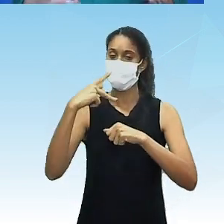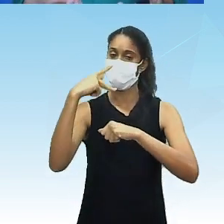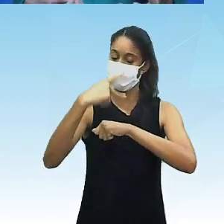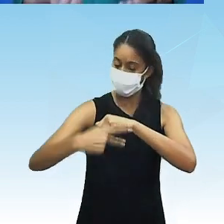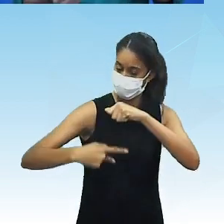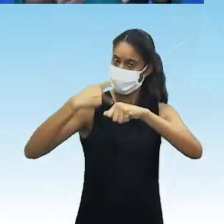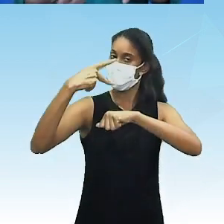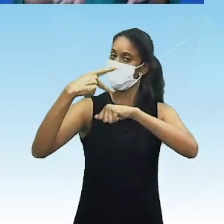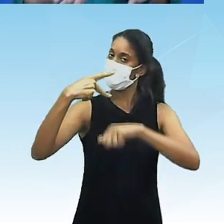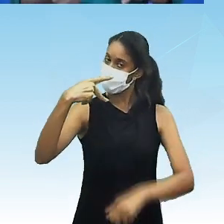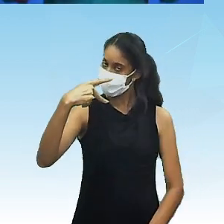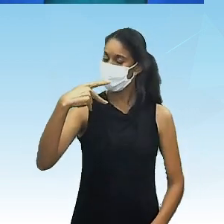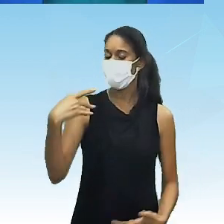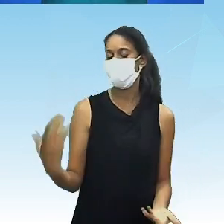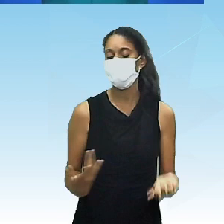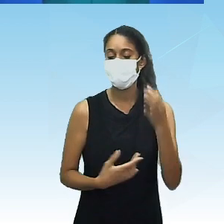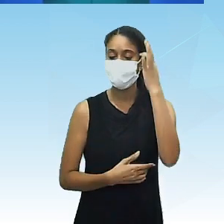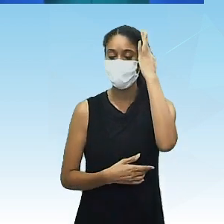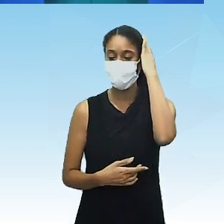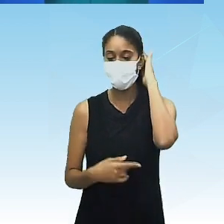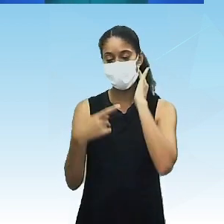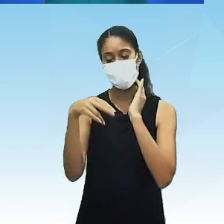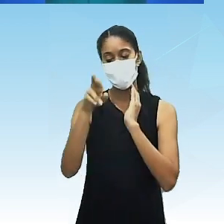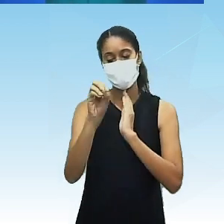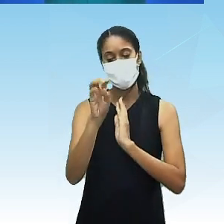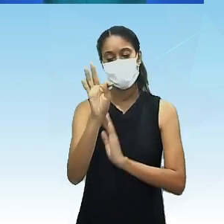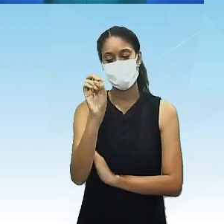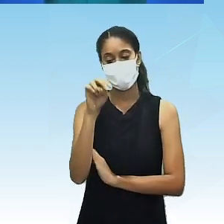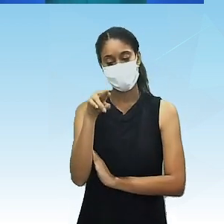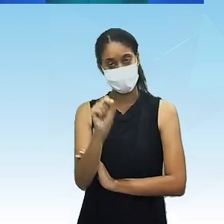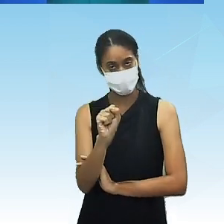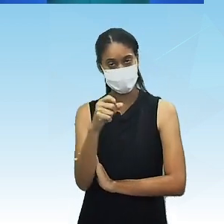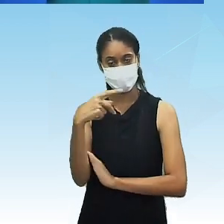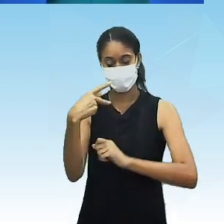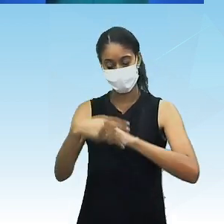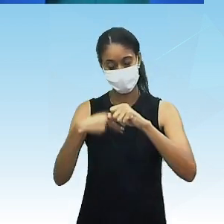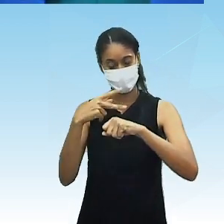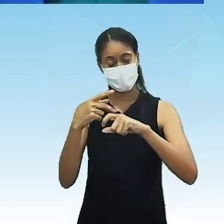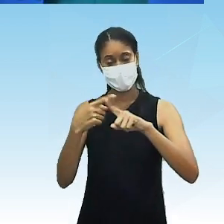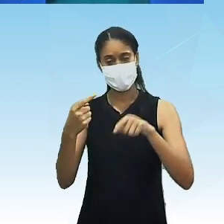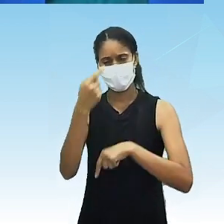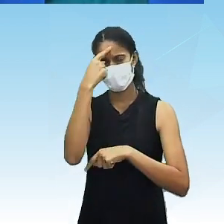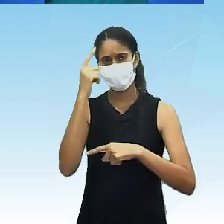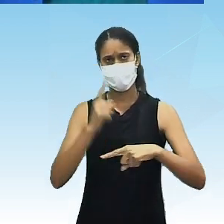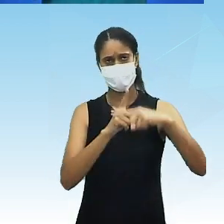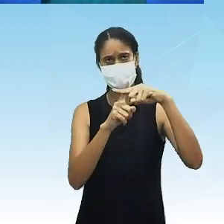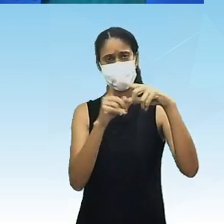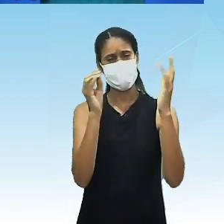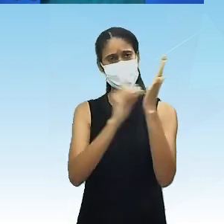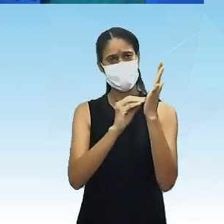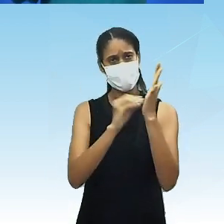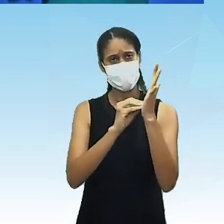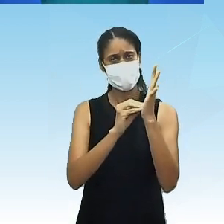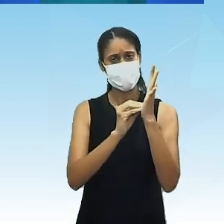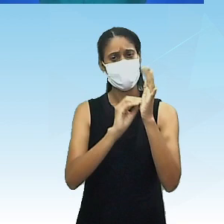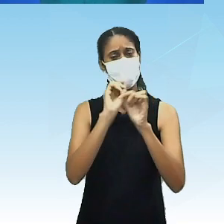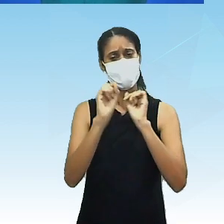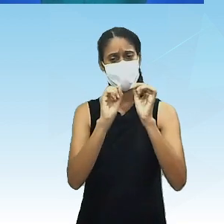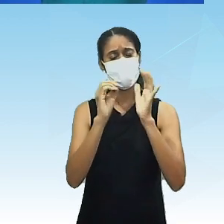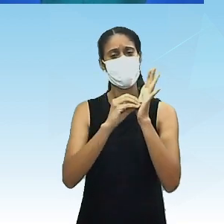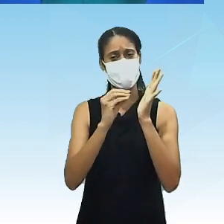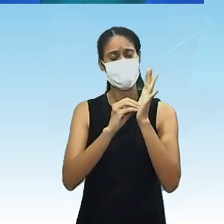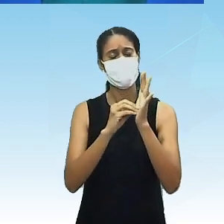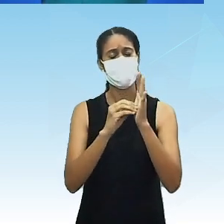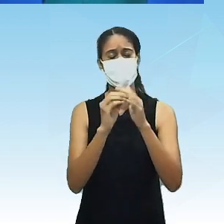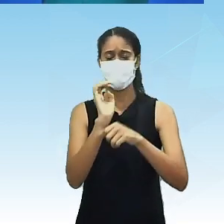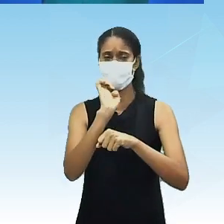na verdade, vamos acostumar a ser mais rápido e pensar que carga positiva é falta de elétrons, tá certo? Vamos fazer